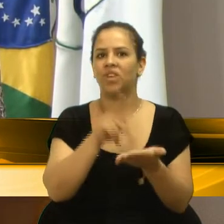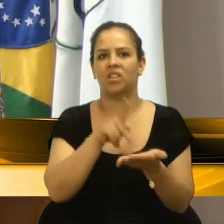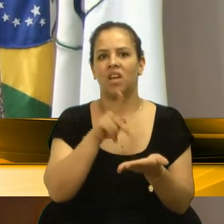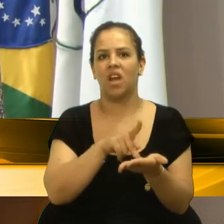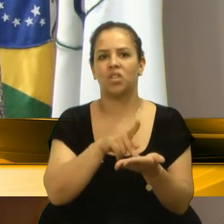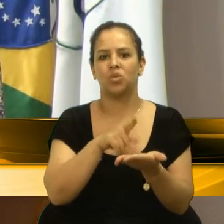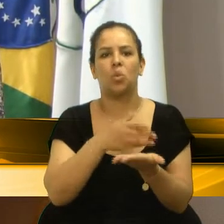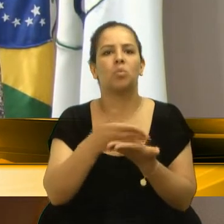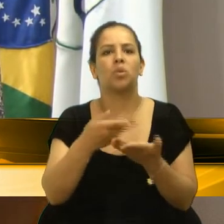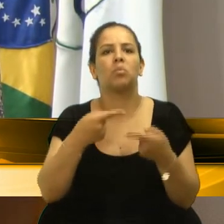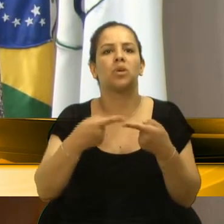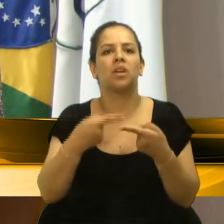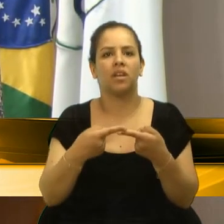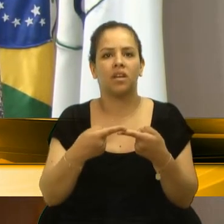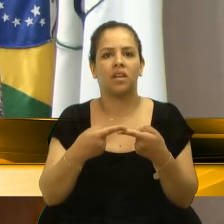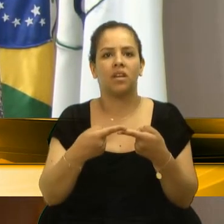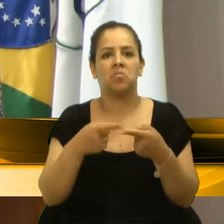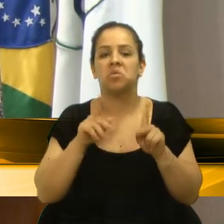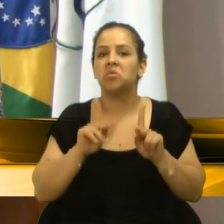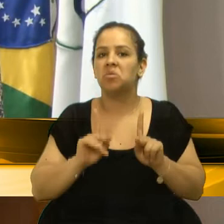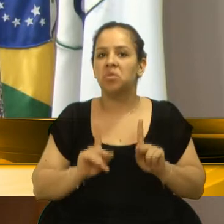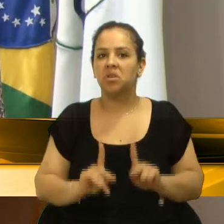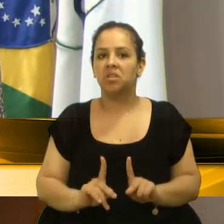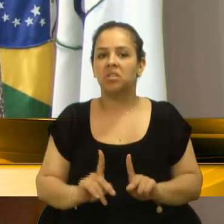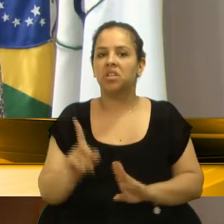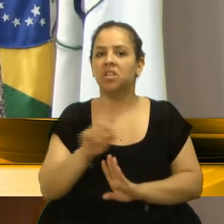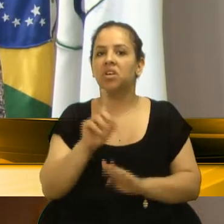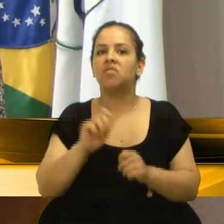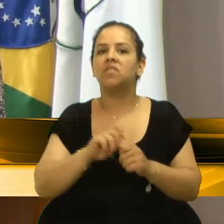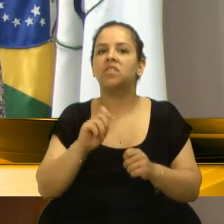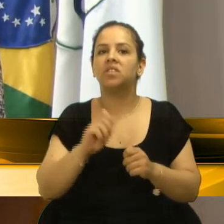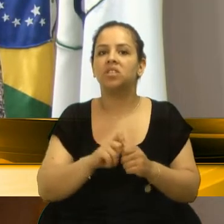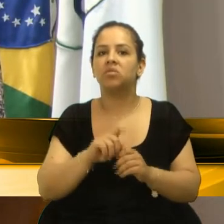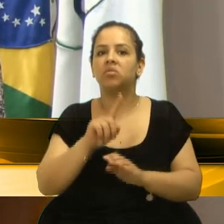justamente por alguém que sequer honrou os